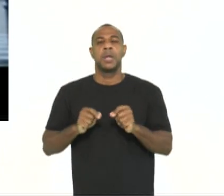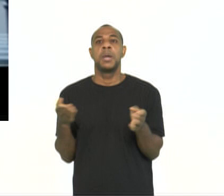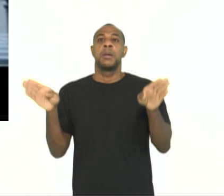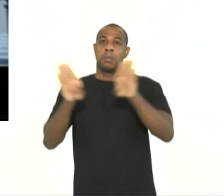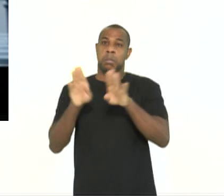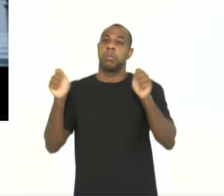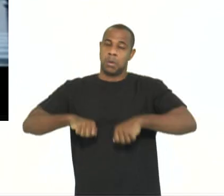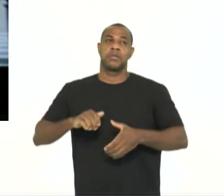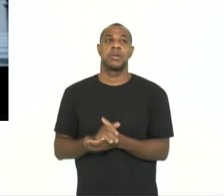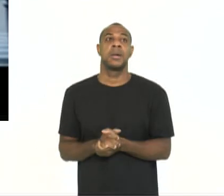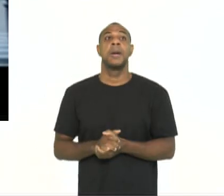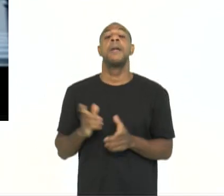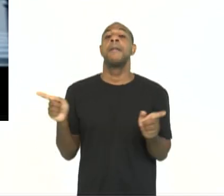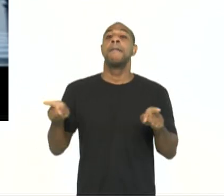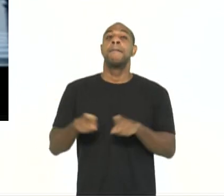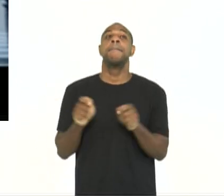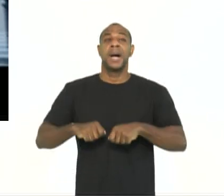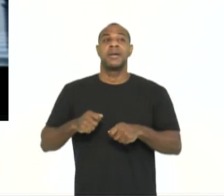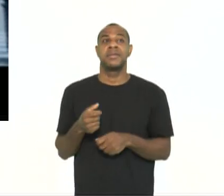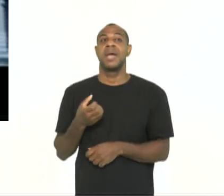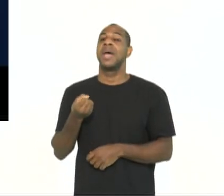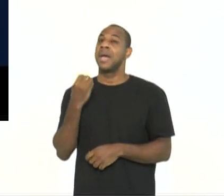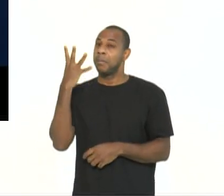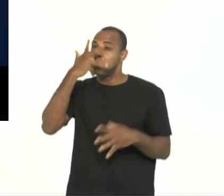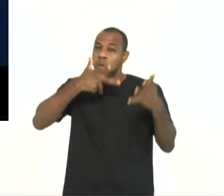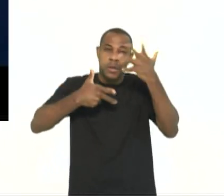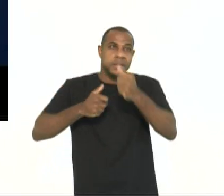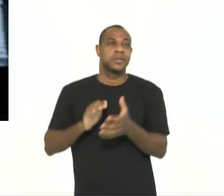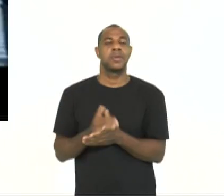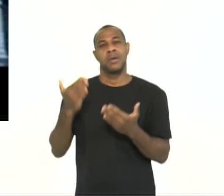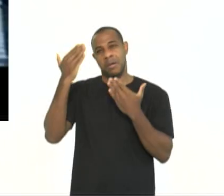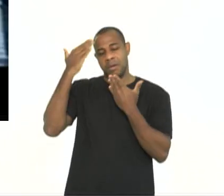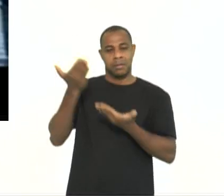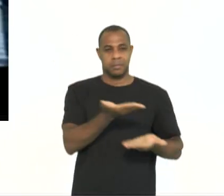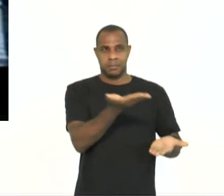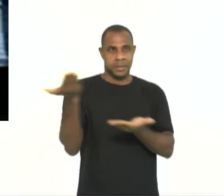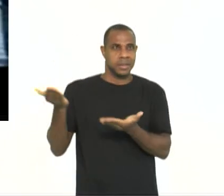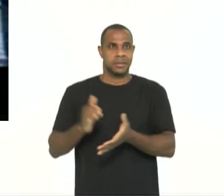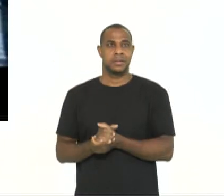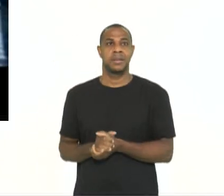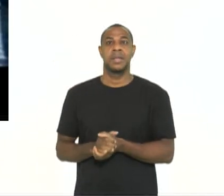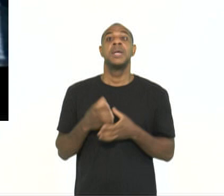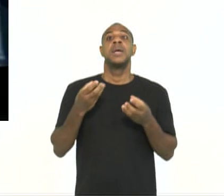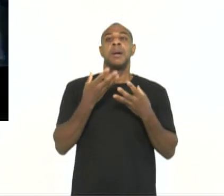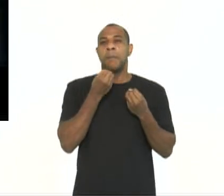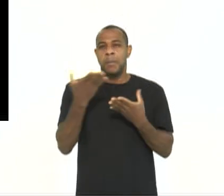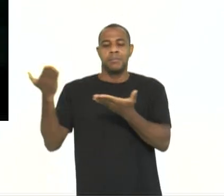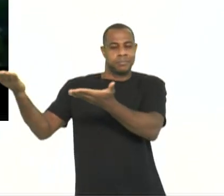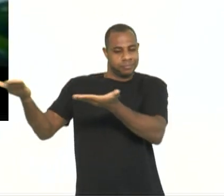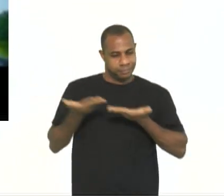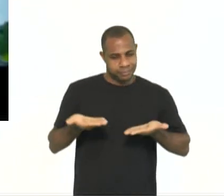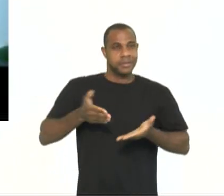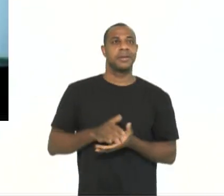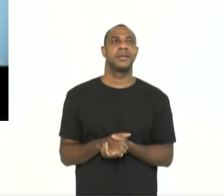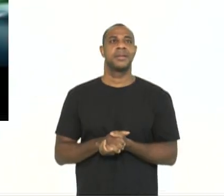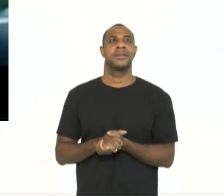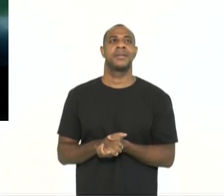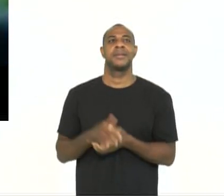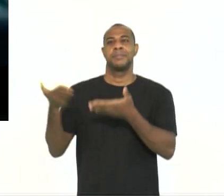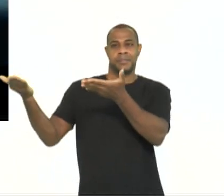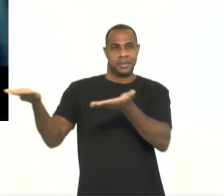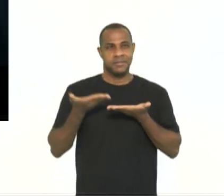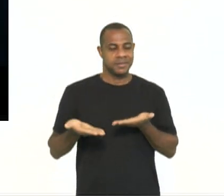fechado. Mas ainda assim, é lindo demais. Obrigada. E seja muito bem-vindo.